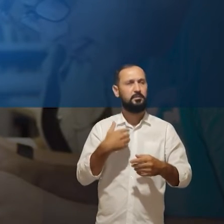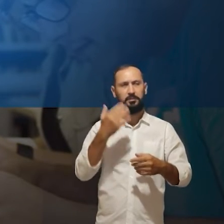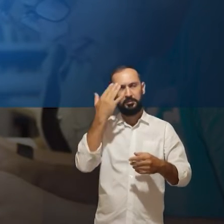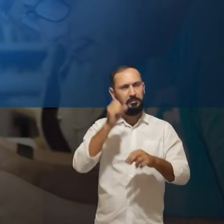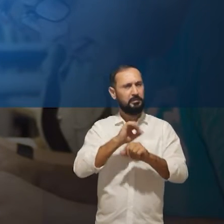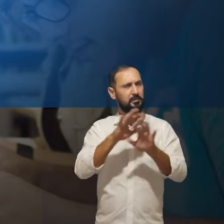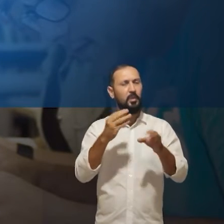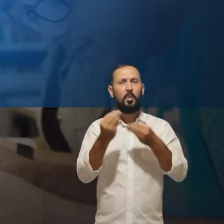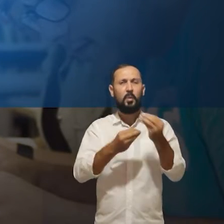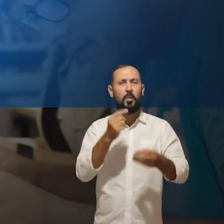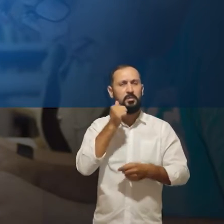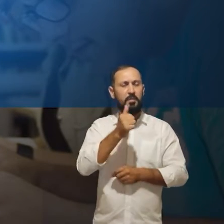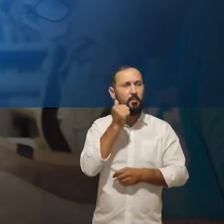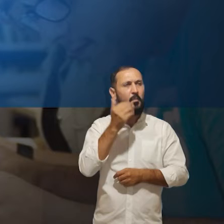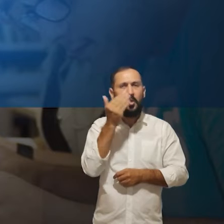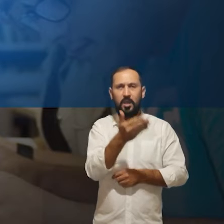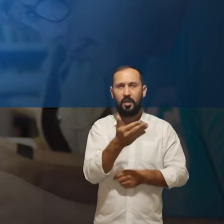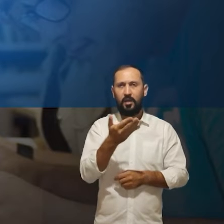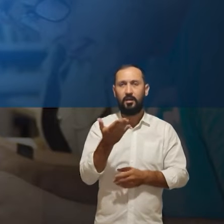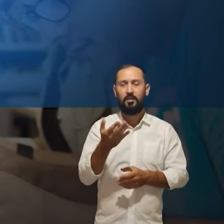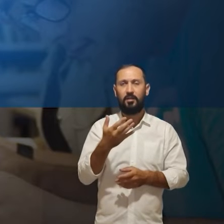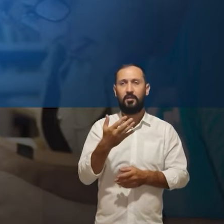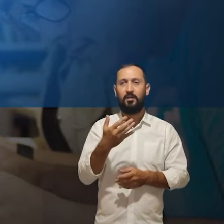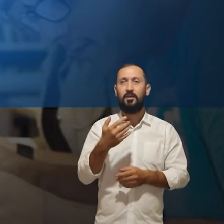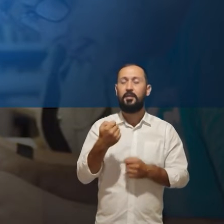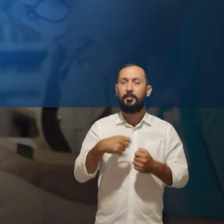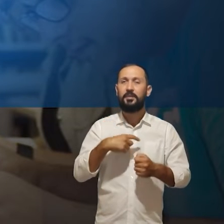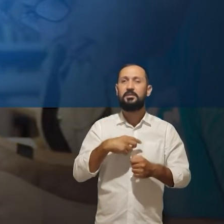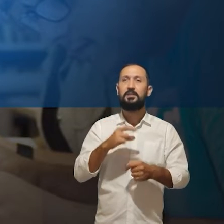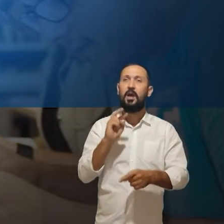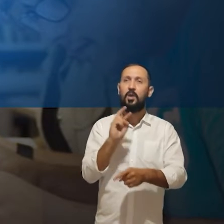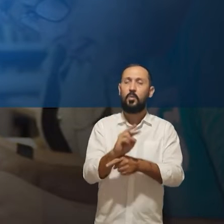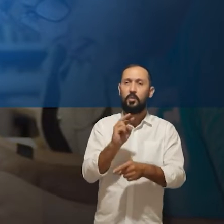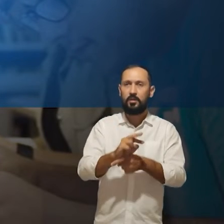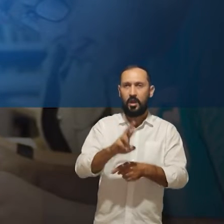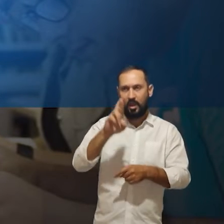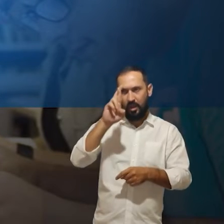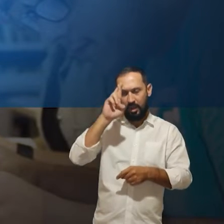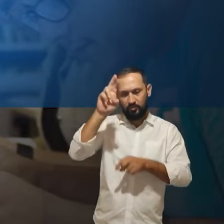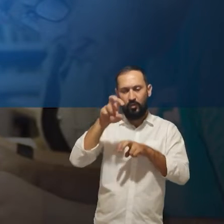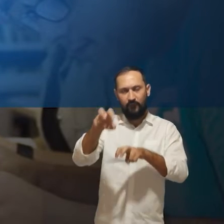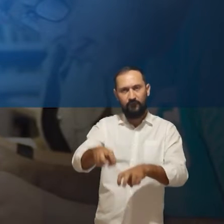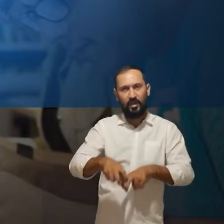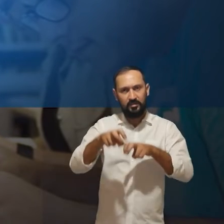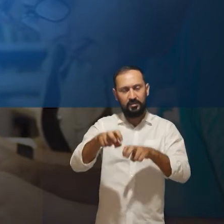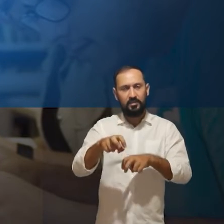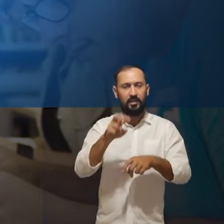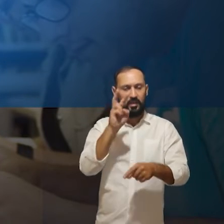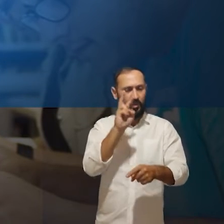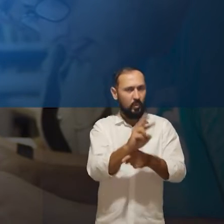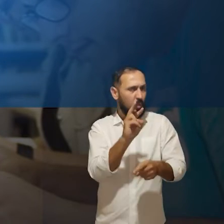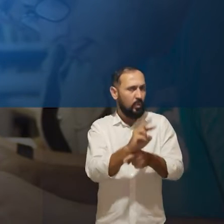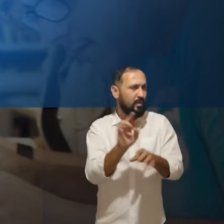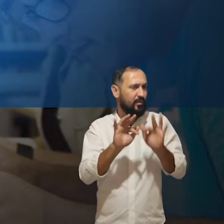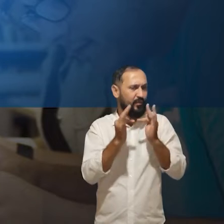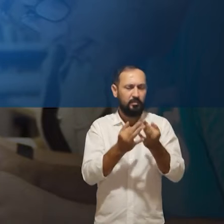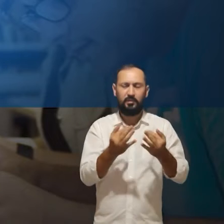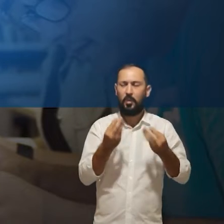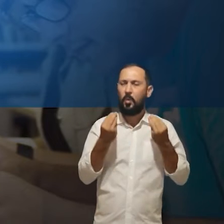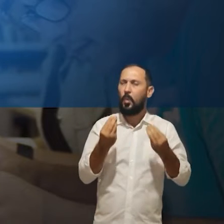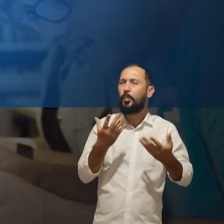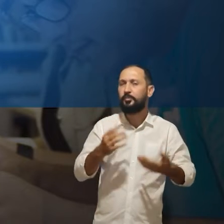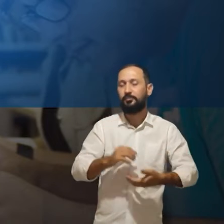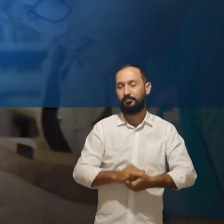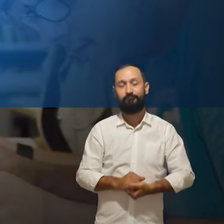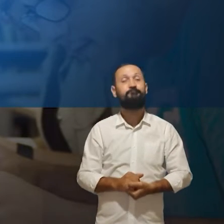eles não consentiam o fato dela ser mulher e ter que governar a sua fazenda e também a sua família.